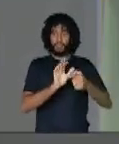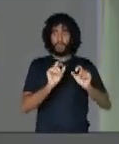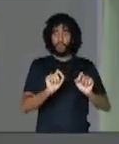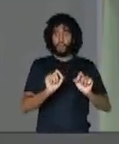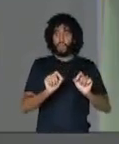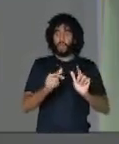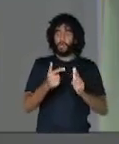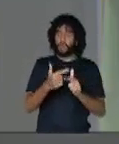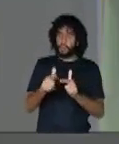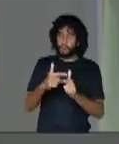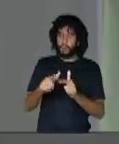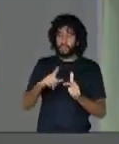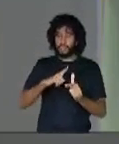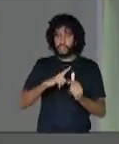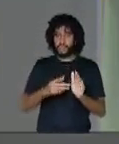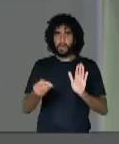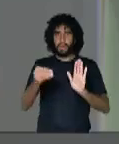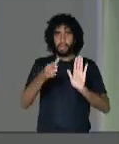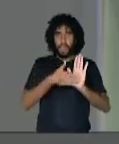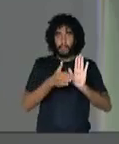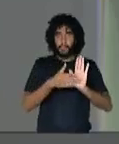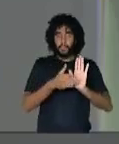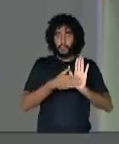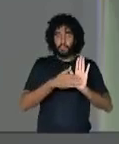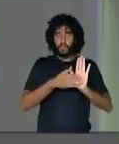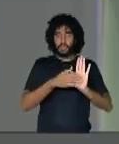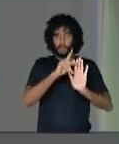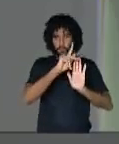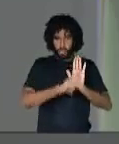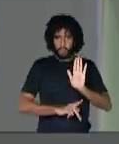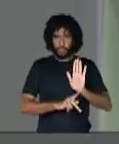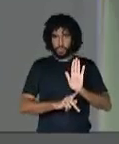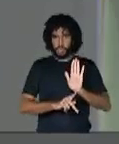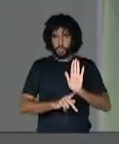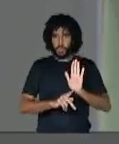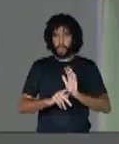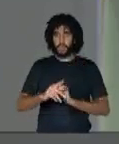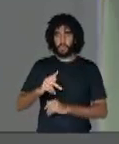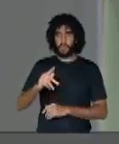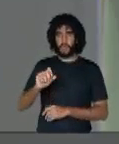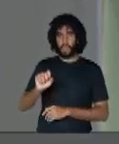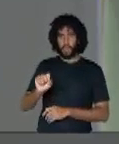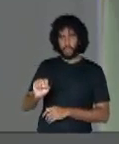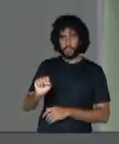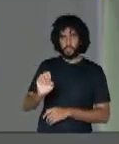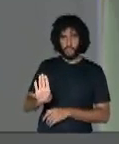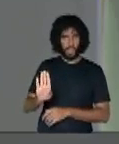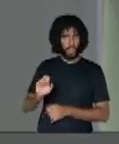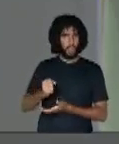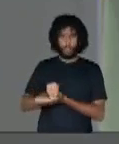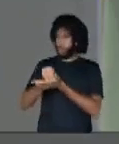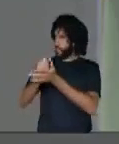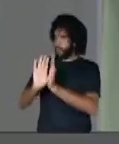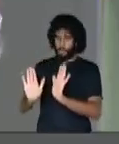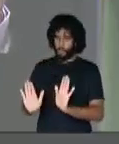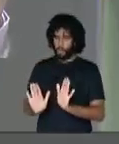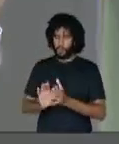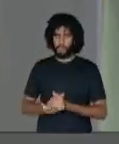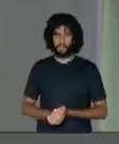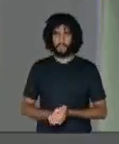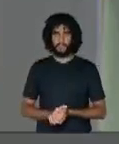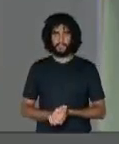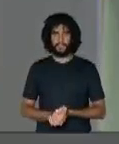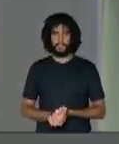as crueldades que havia na proposta e a razão pela qual o PSB não poderia apoiar aquela proposta. Fizemos